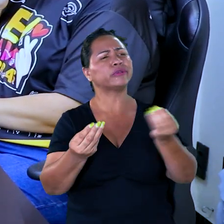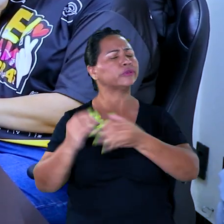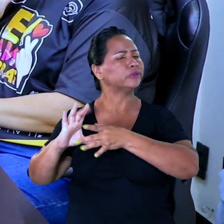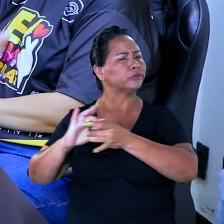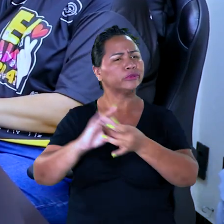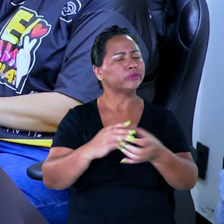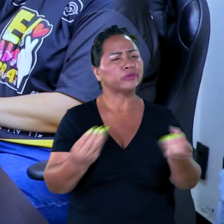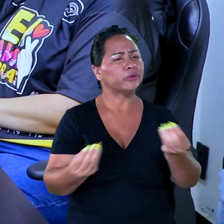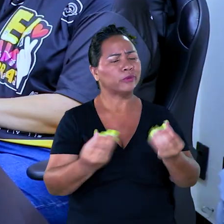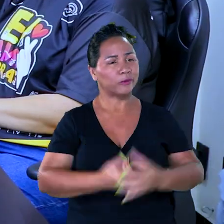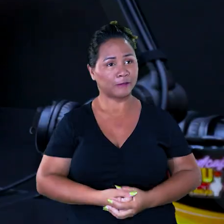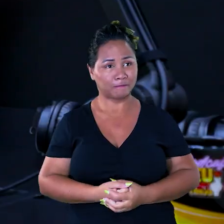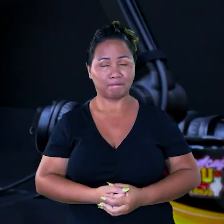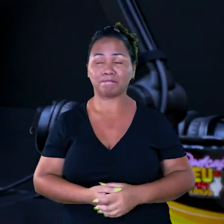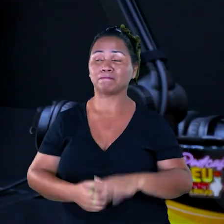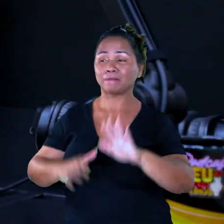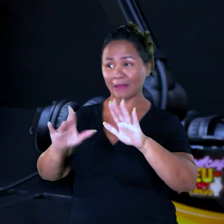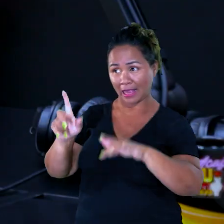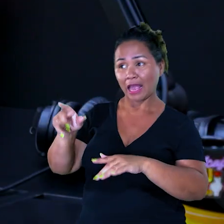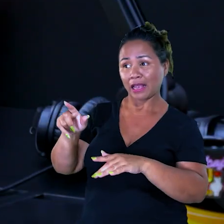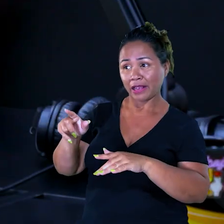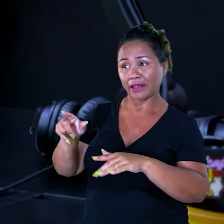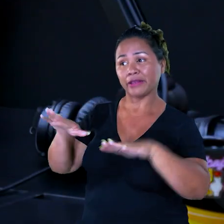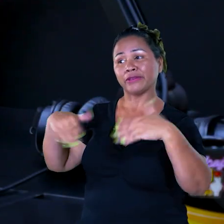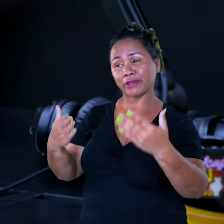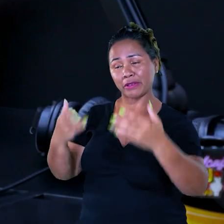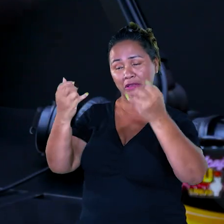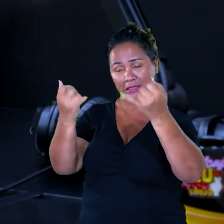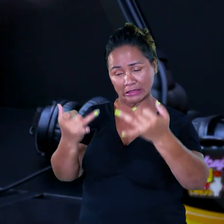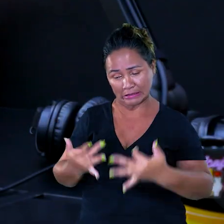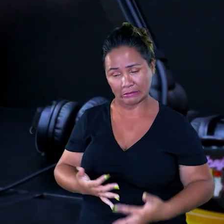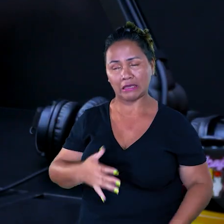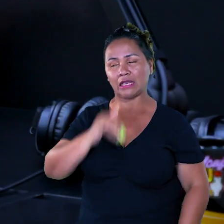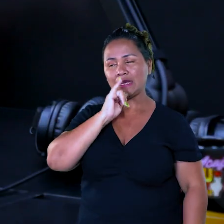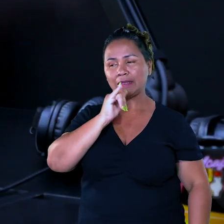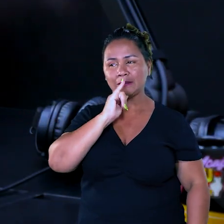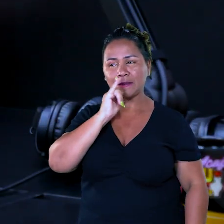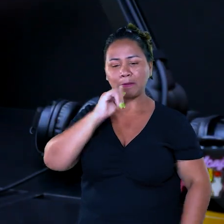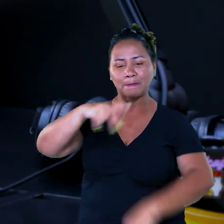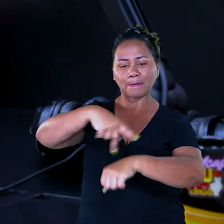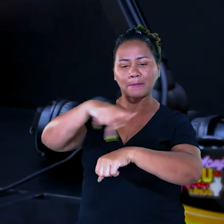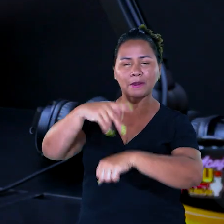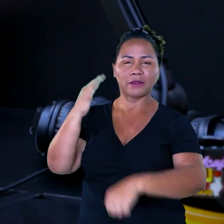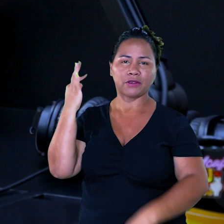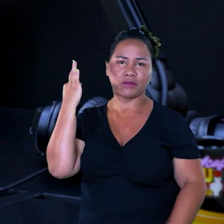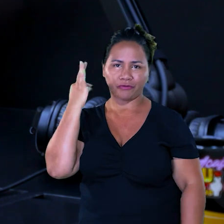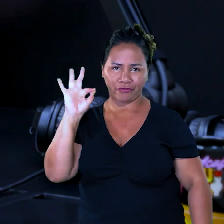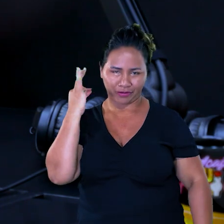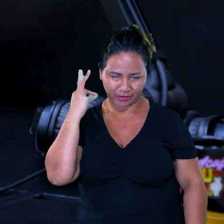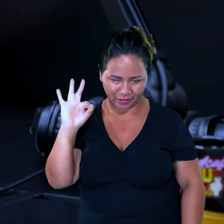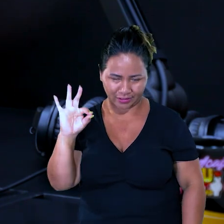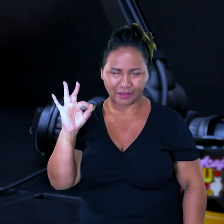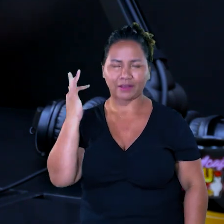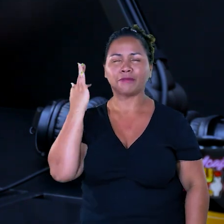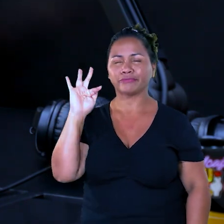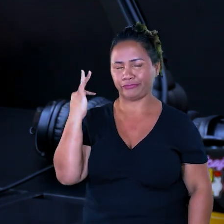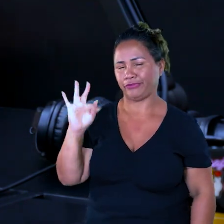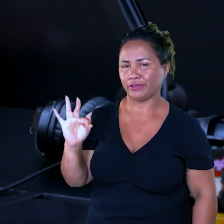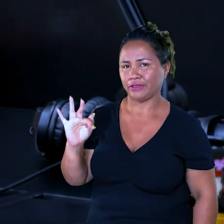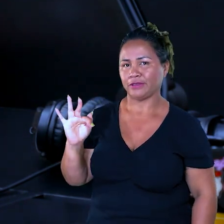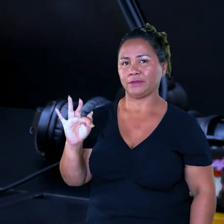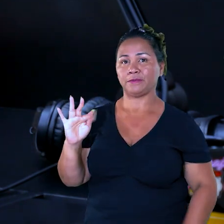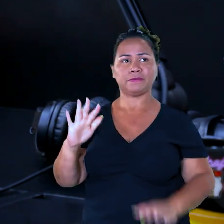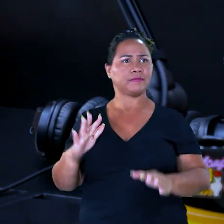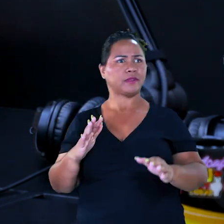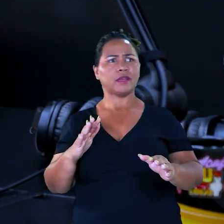conceitos. Por Que exemplo, você vai legal. explicar o país da França, um exemplo. Aí a França vai participar. Diz, quem é o país da França? Onde é